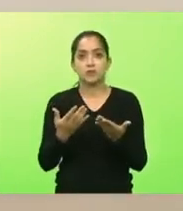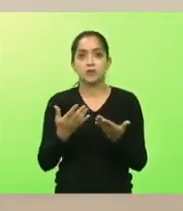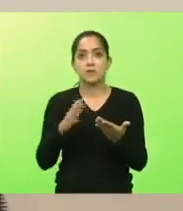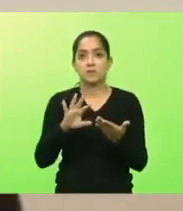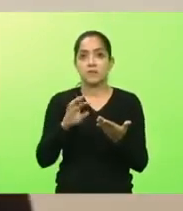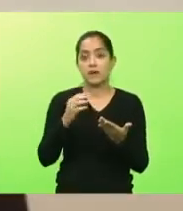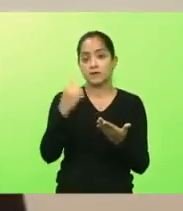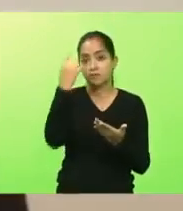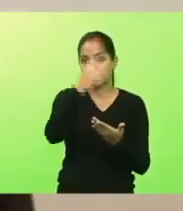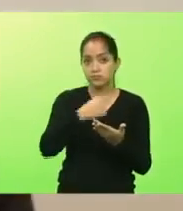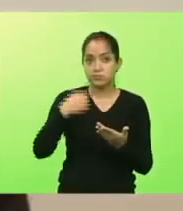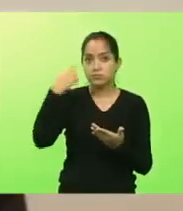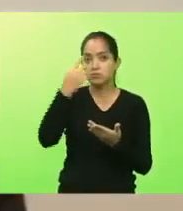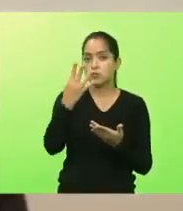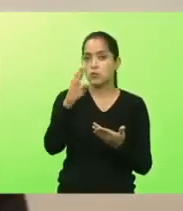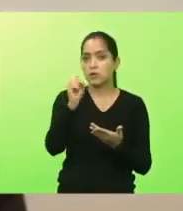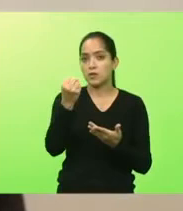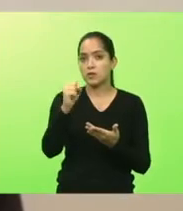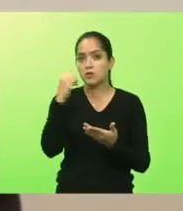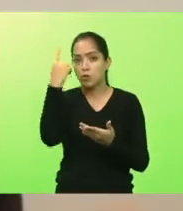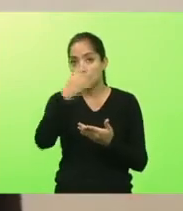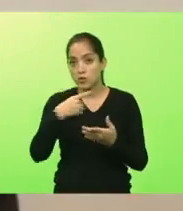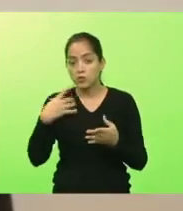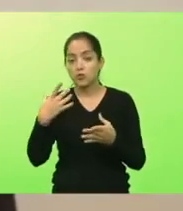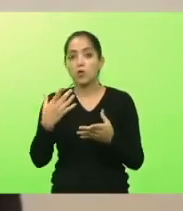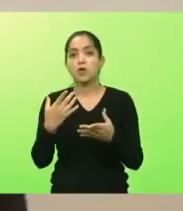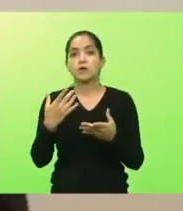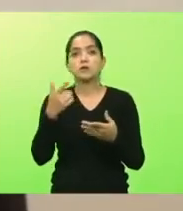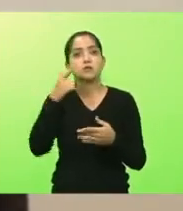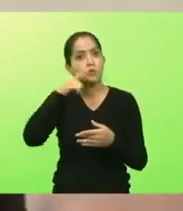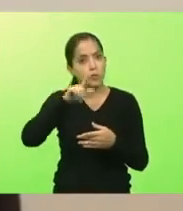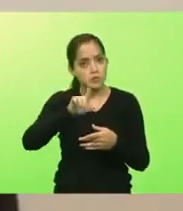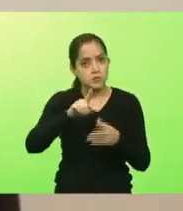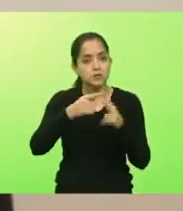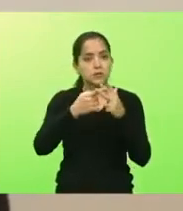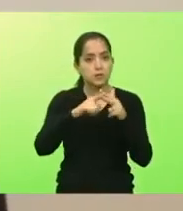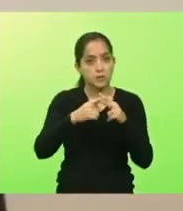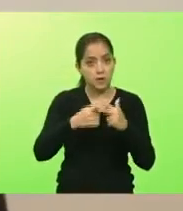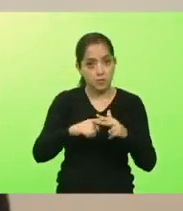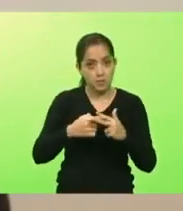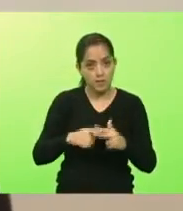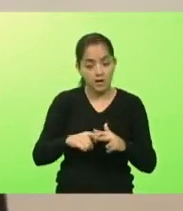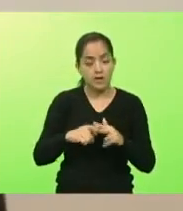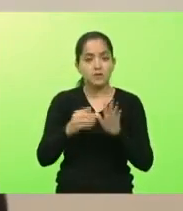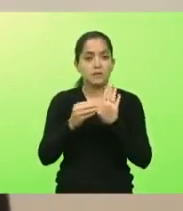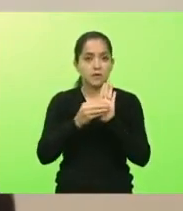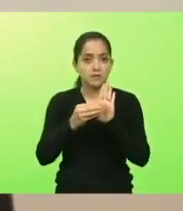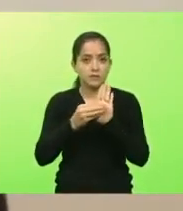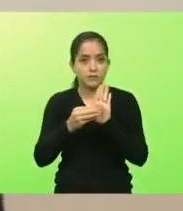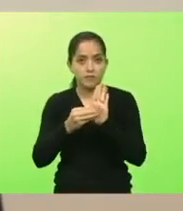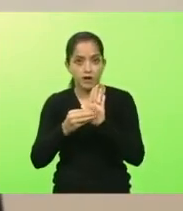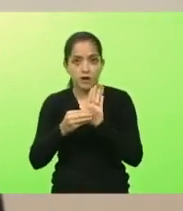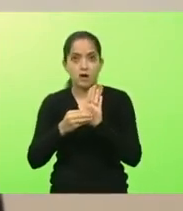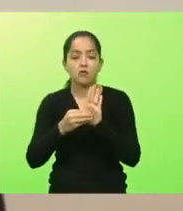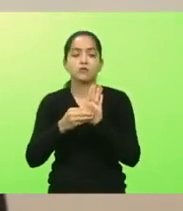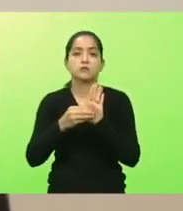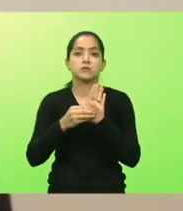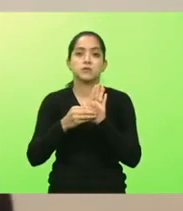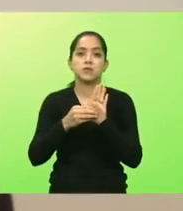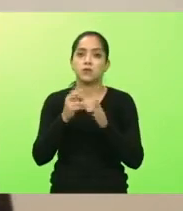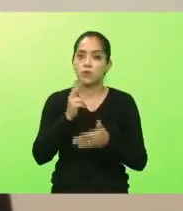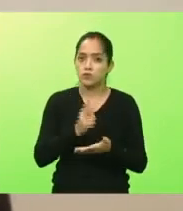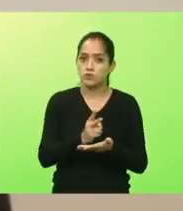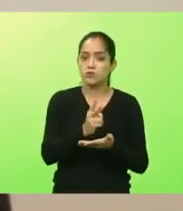horas, praticamente, restabeleceram todas as redes de energia, poucas ações ficaram ainda em